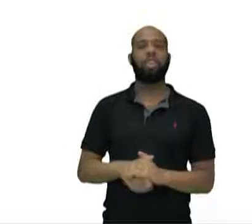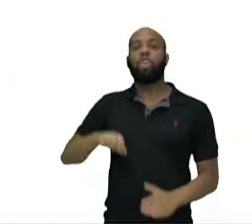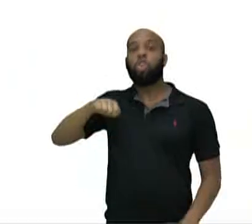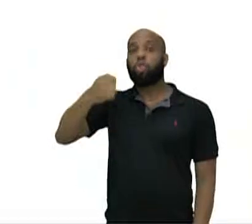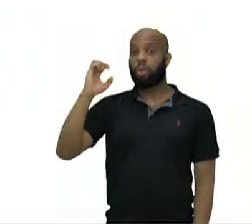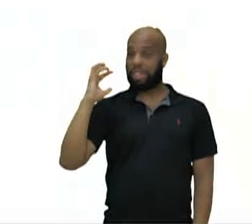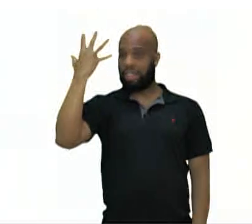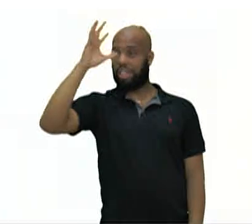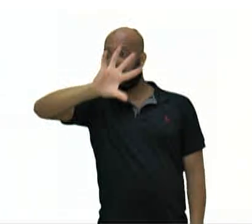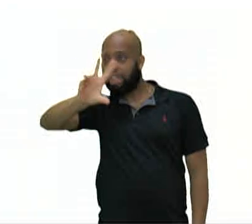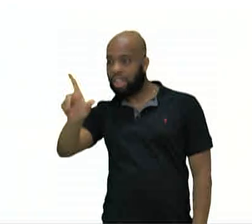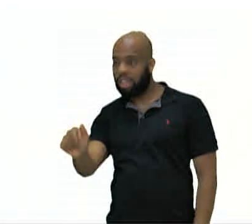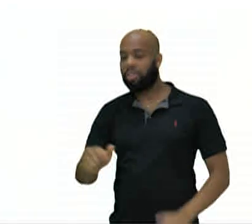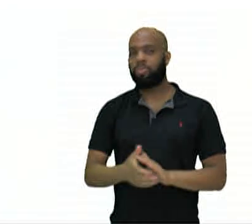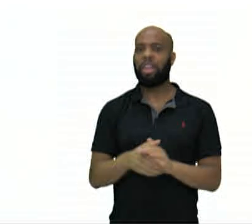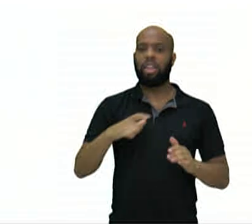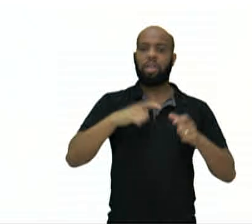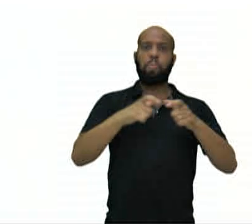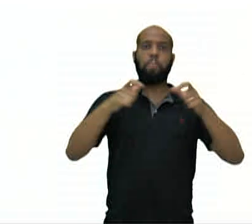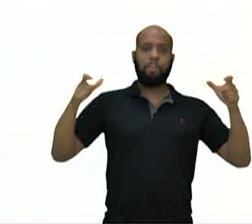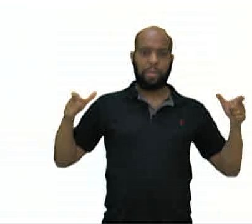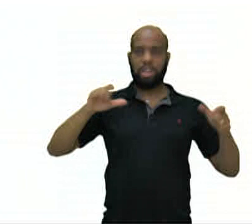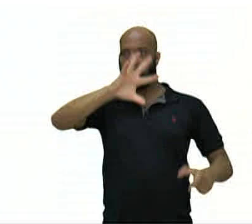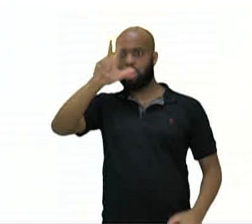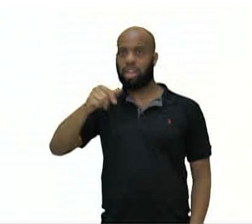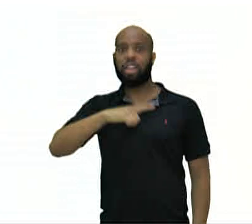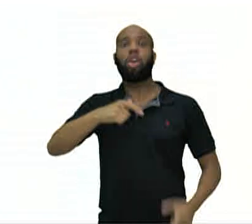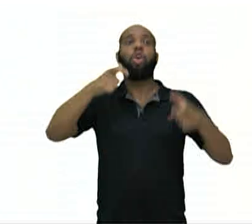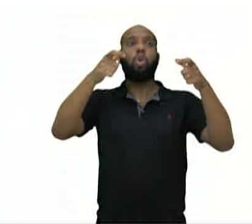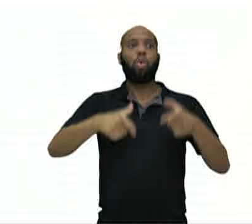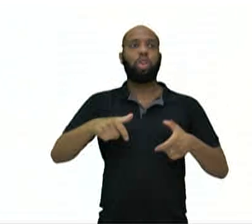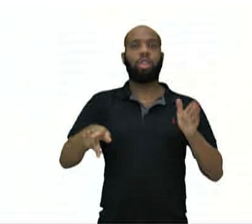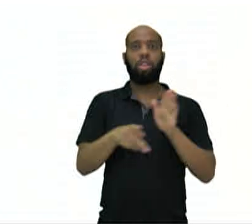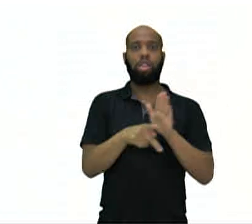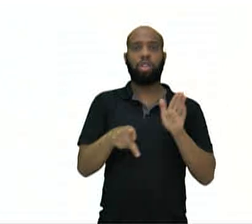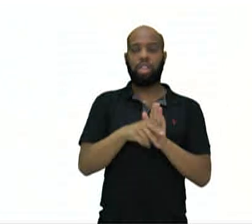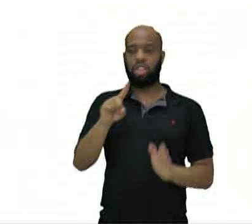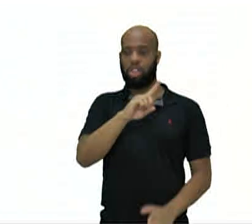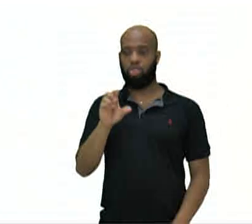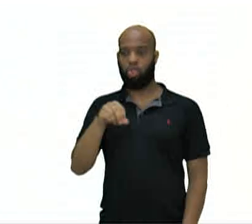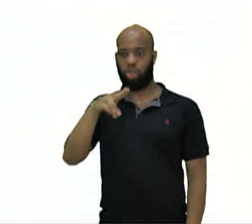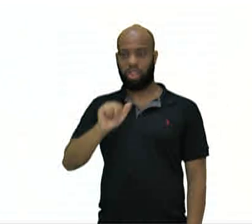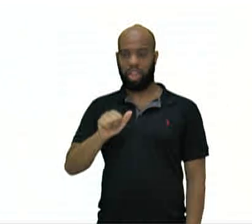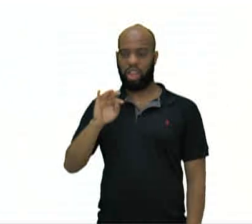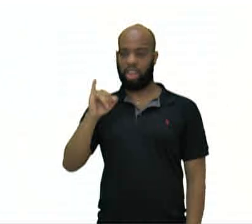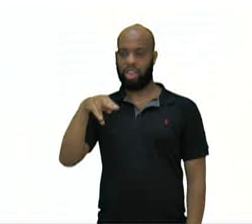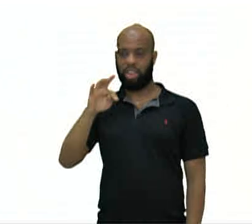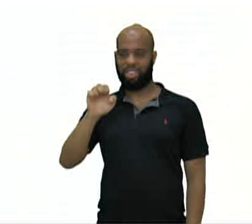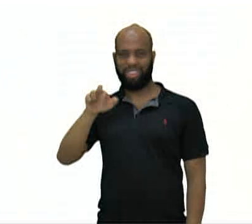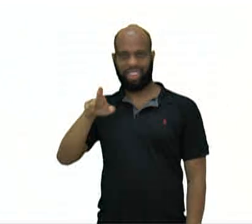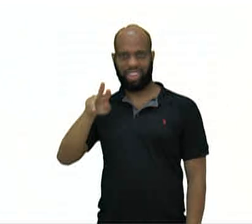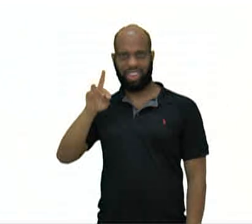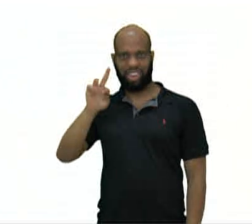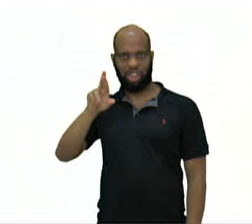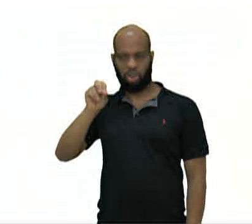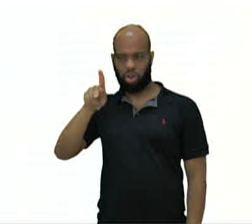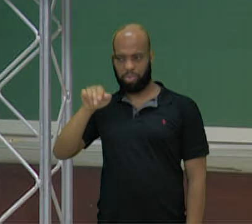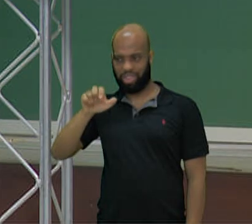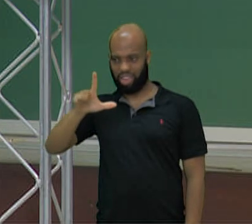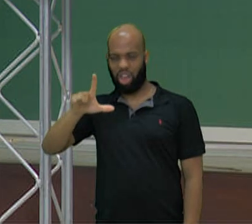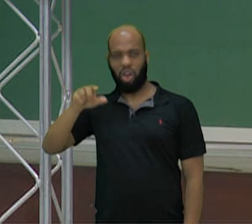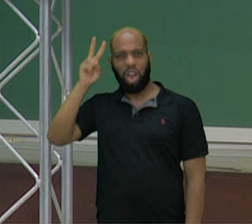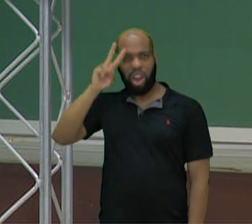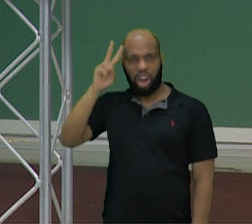o clima da África, então. Grande parte do continente africano está localizado na zona climática intertropical. Lembrar daquelas zonas,